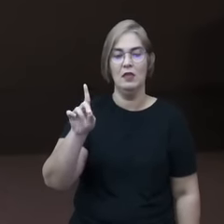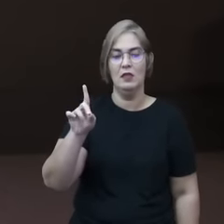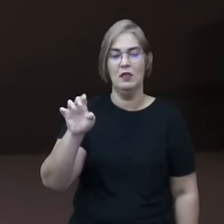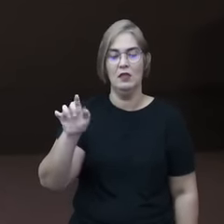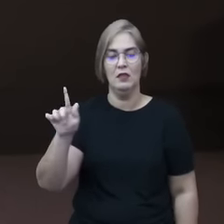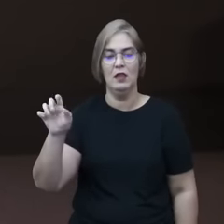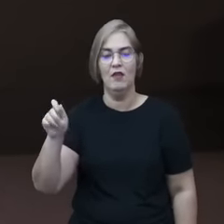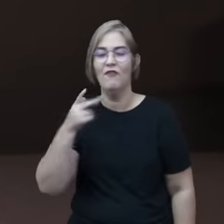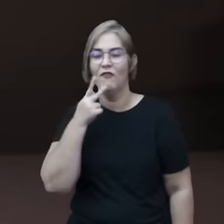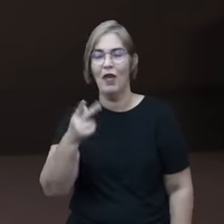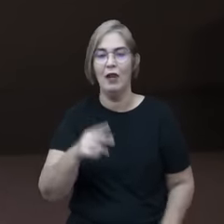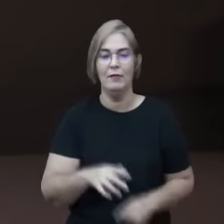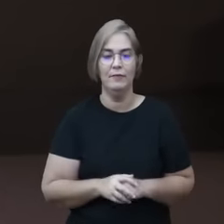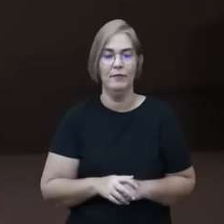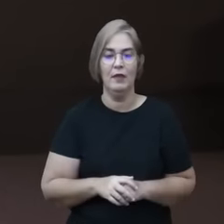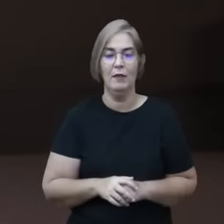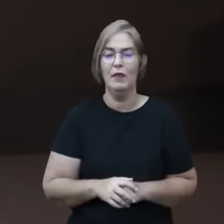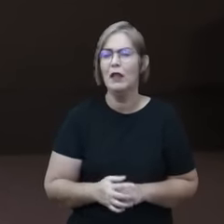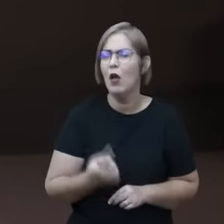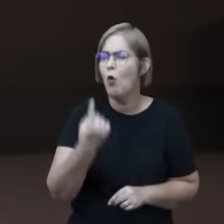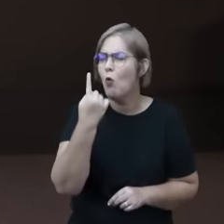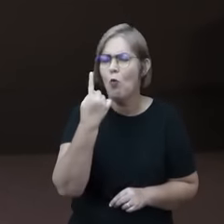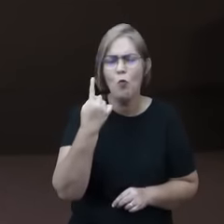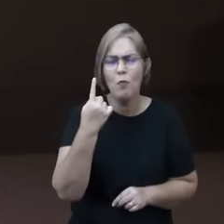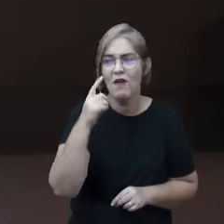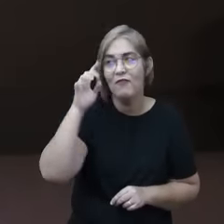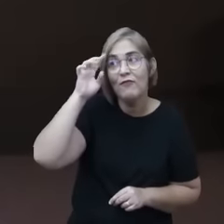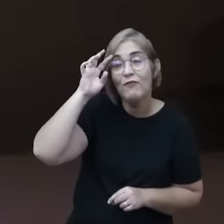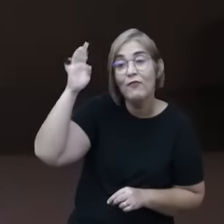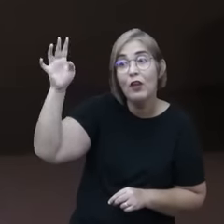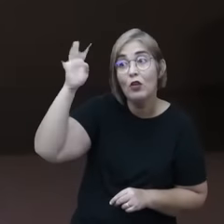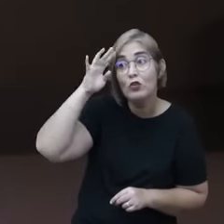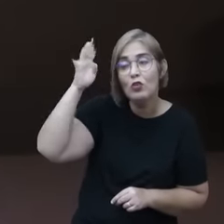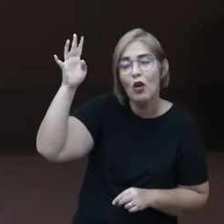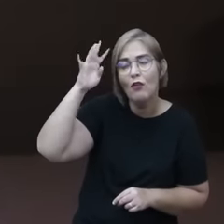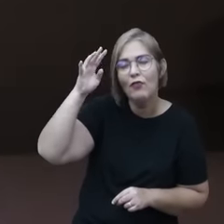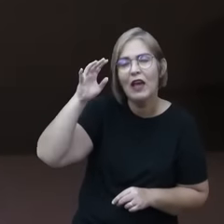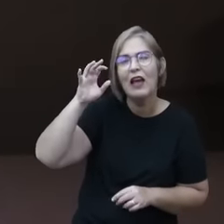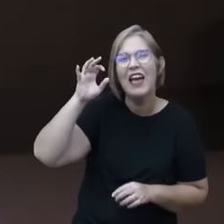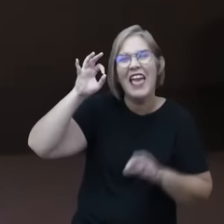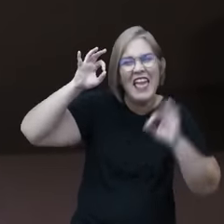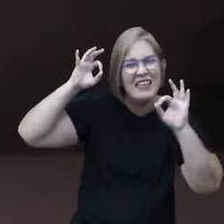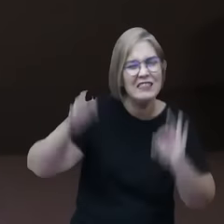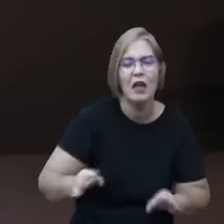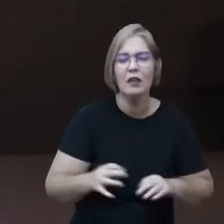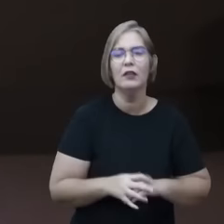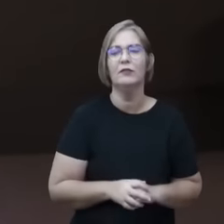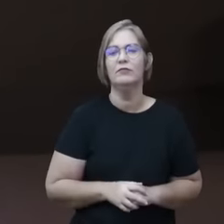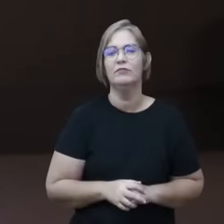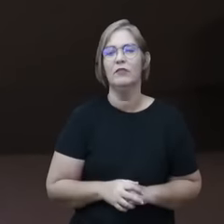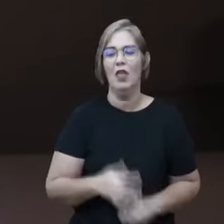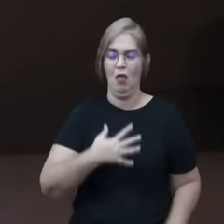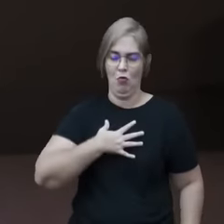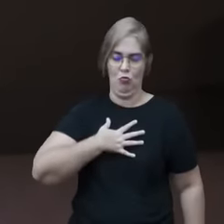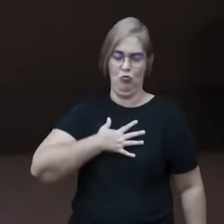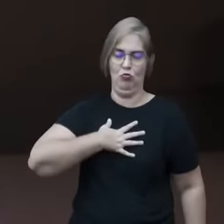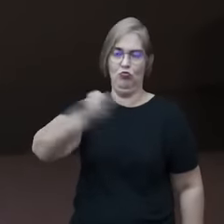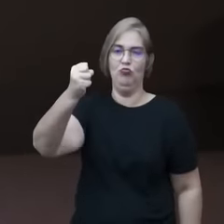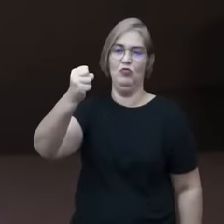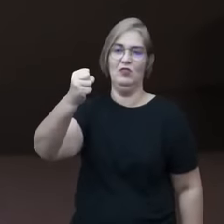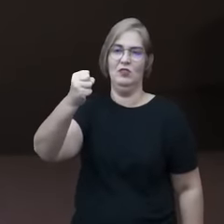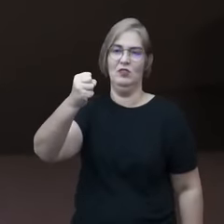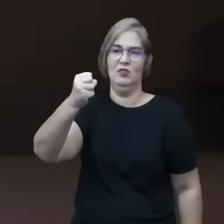verdadeiramente relevante, é a questão do suicídio, isto é, saber se a vida